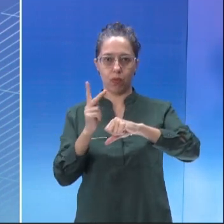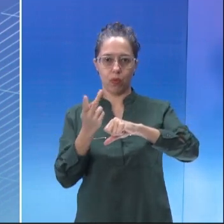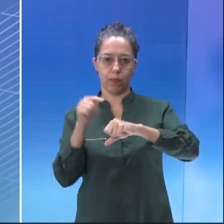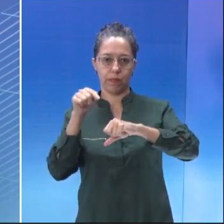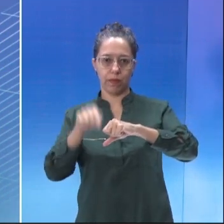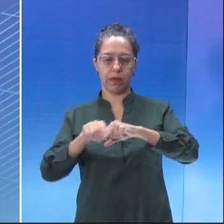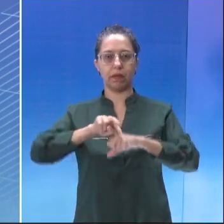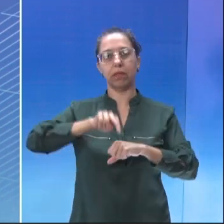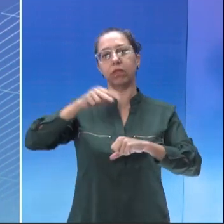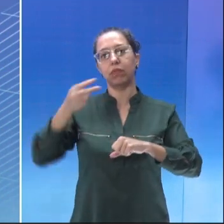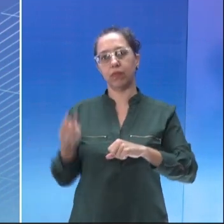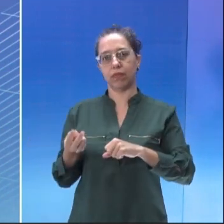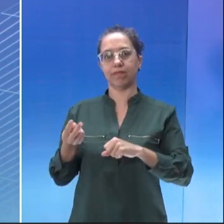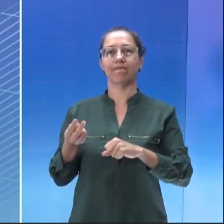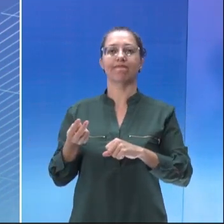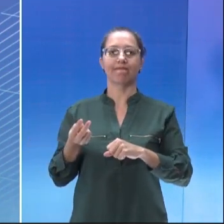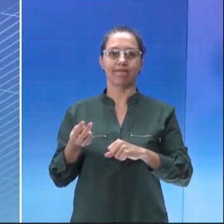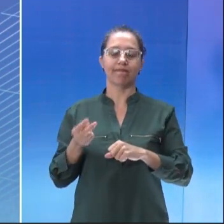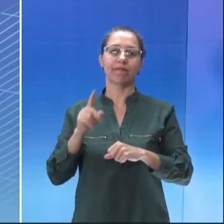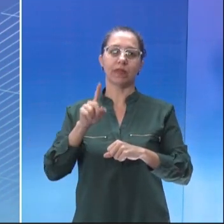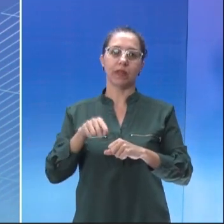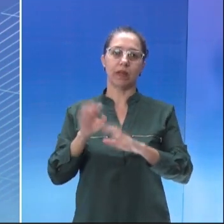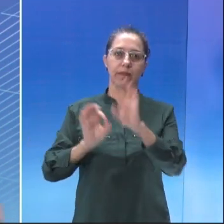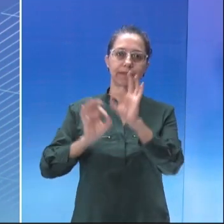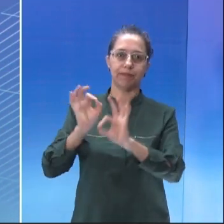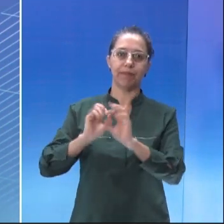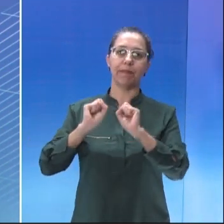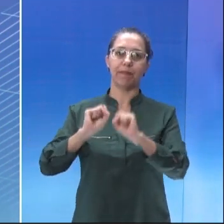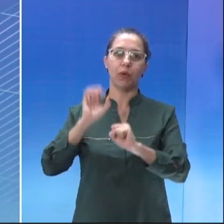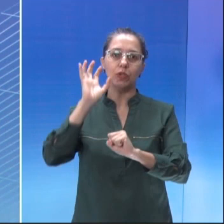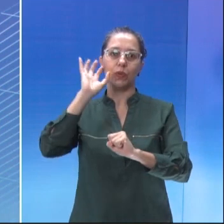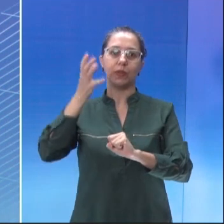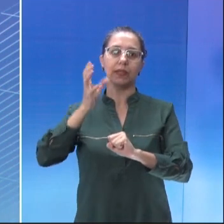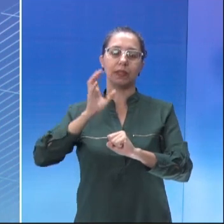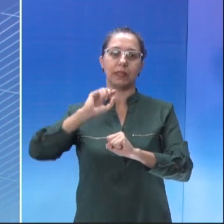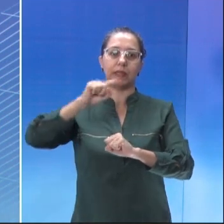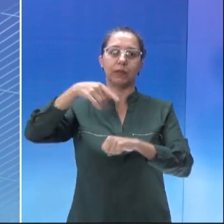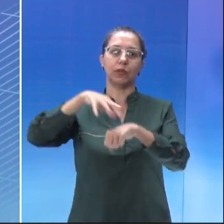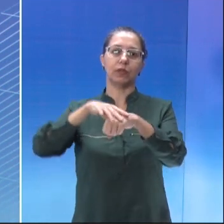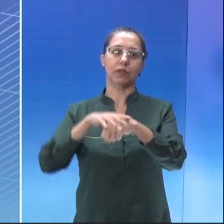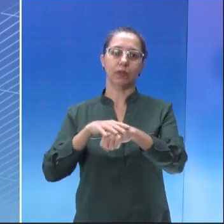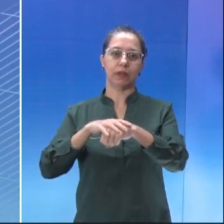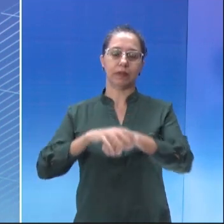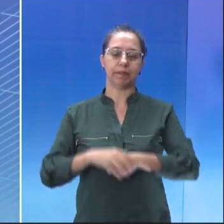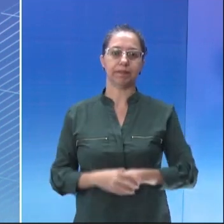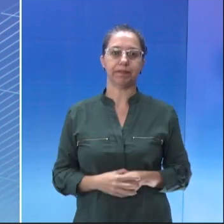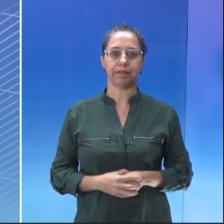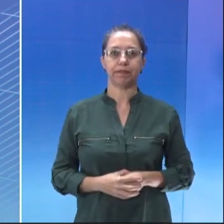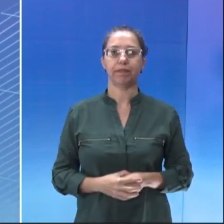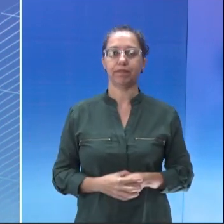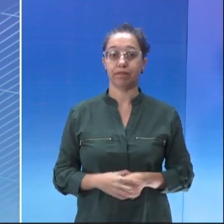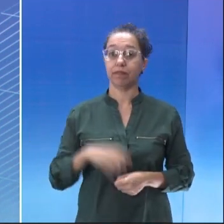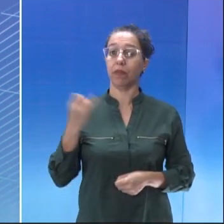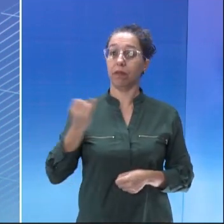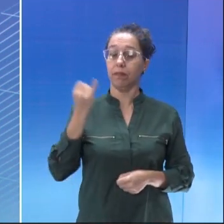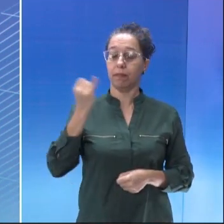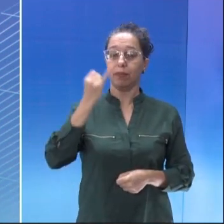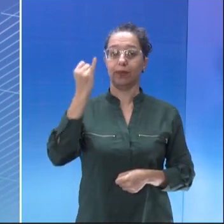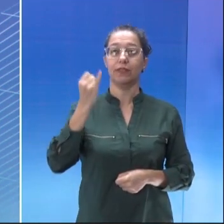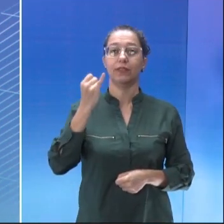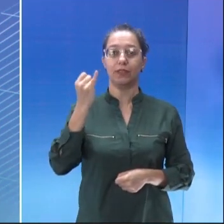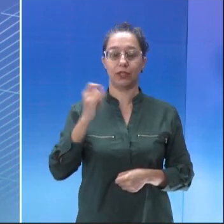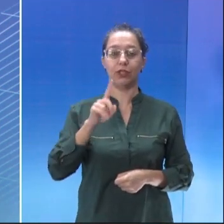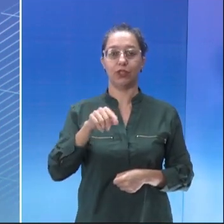ela passa a ter o formato de foice, que vai ocasionar anemia falciforme. Está vendo como é importante